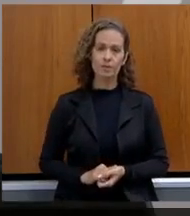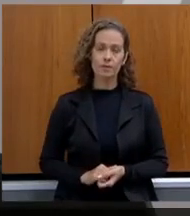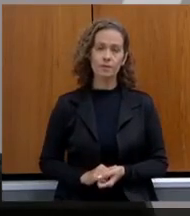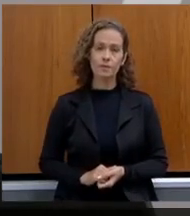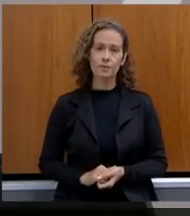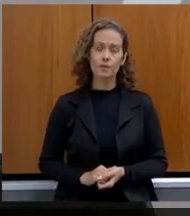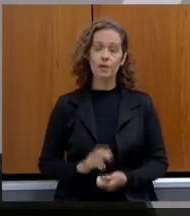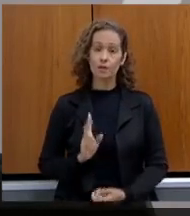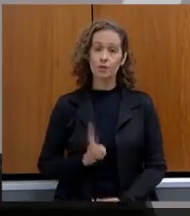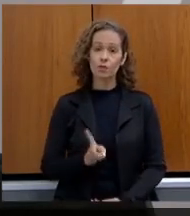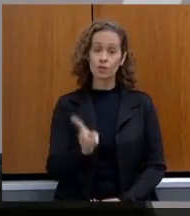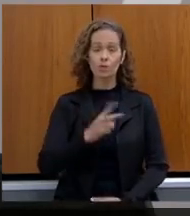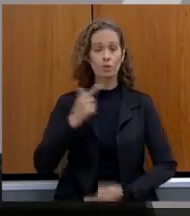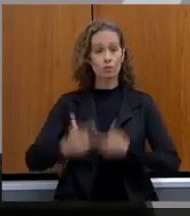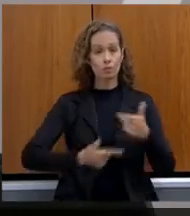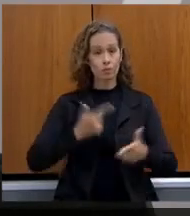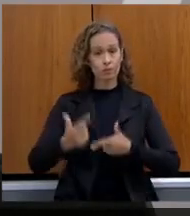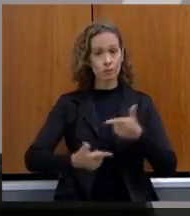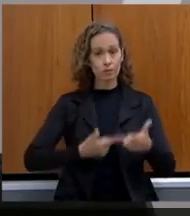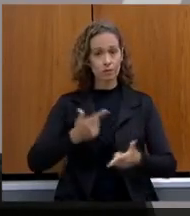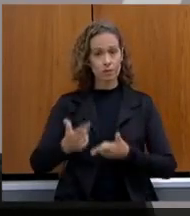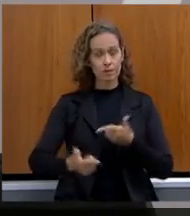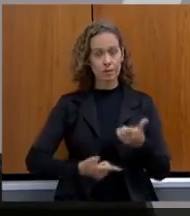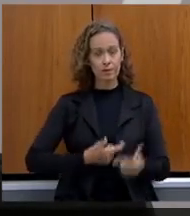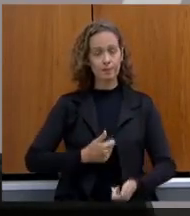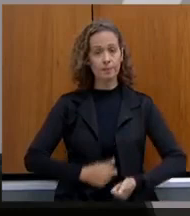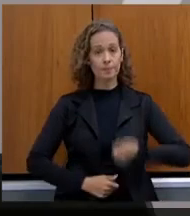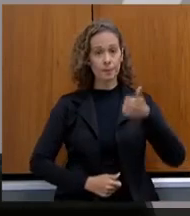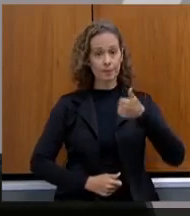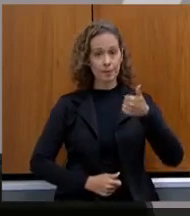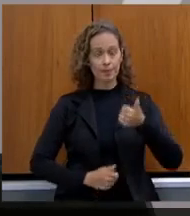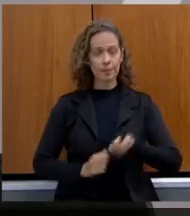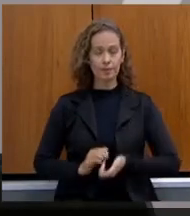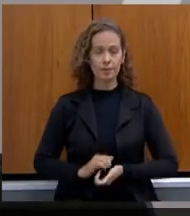e a sequência aqui dos trabalhos primeiro